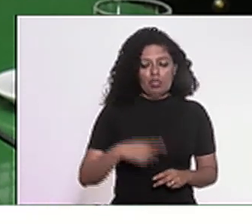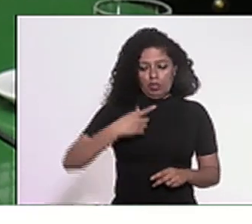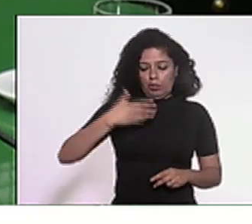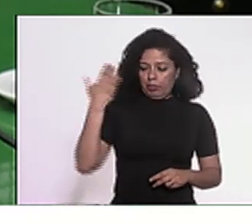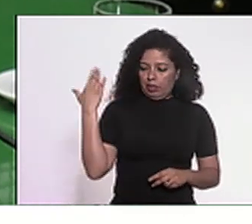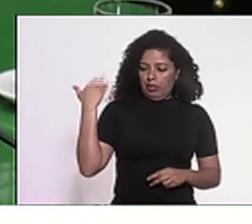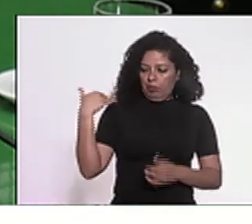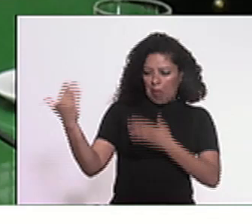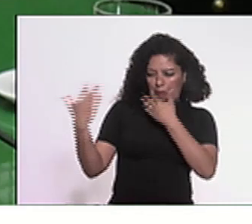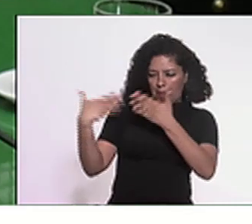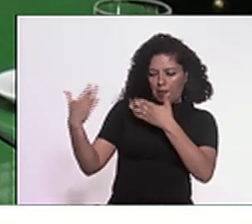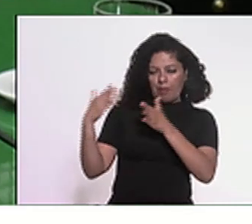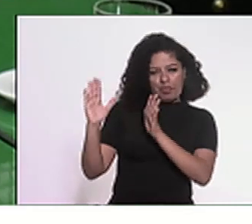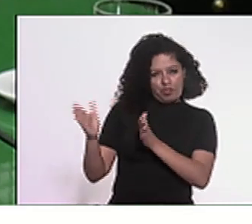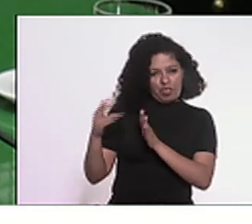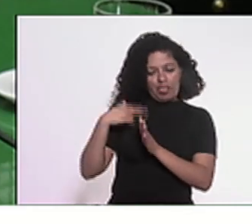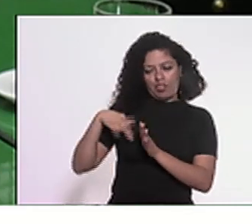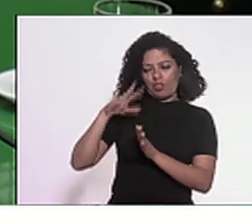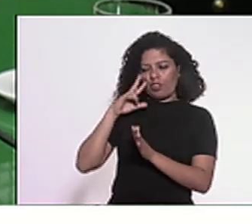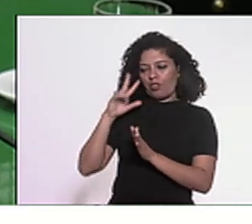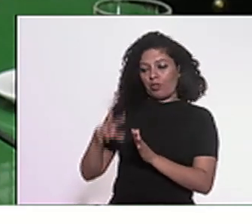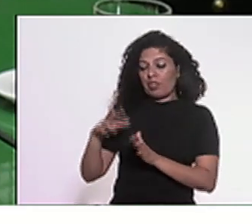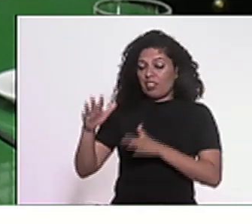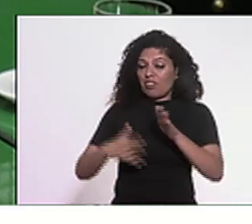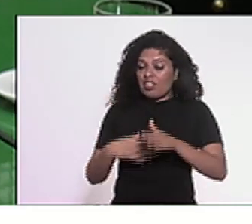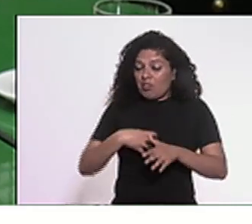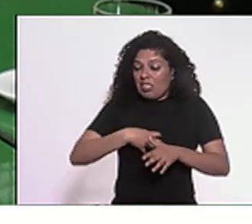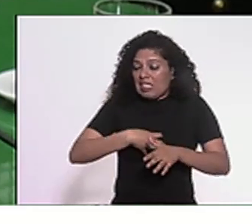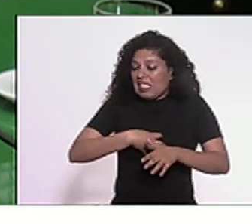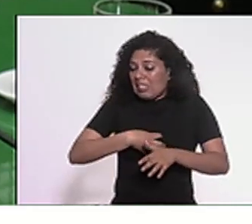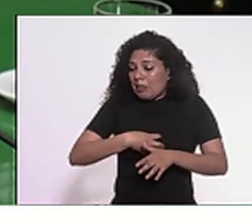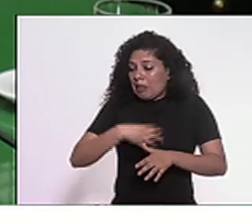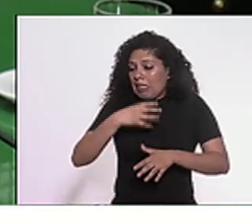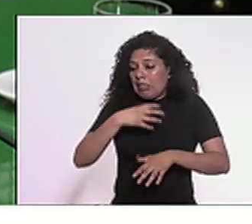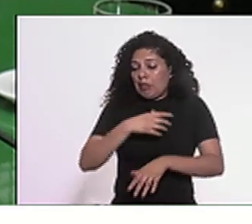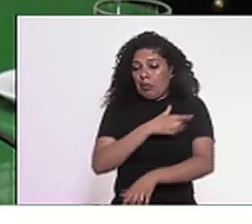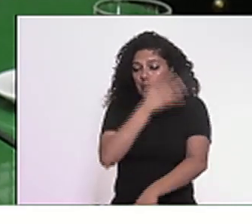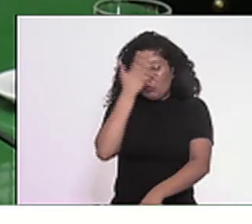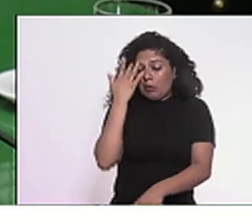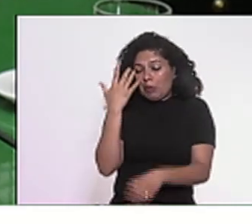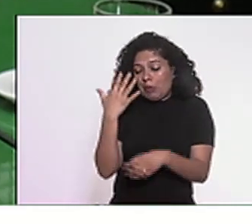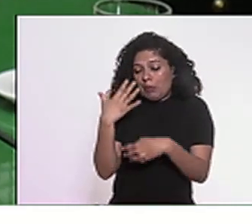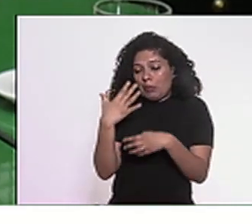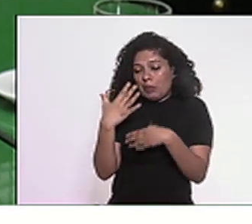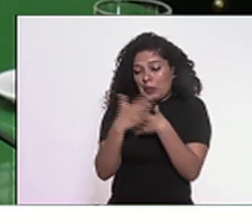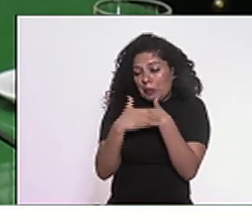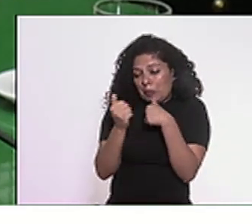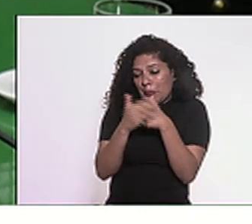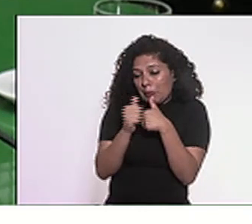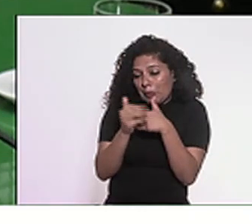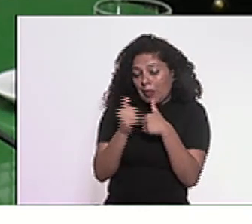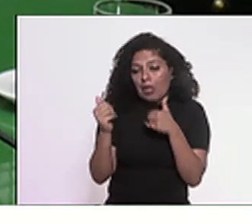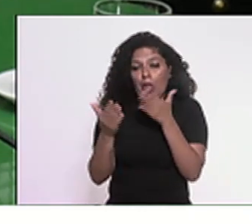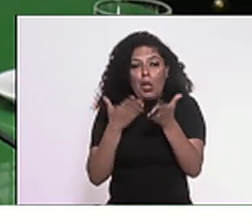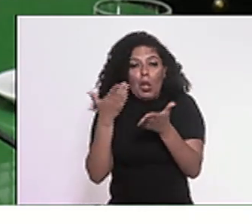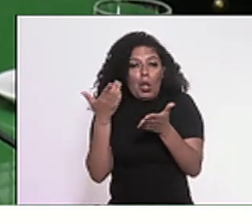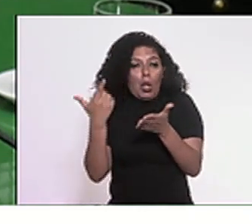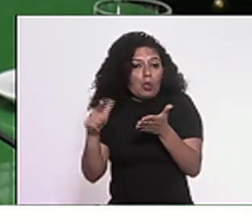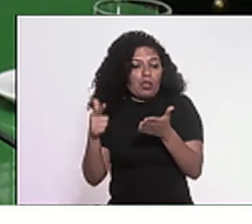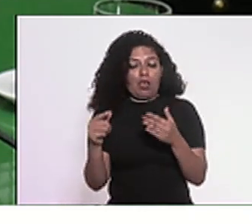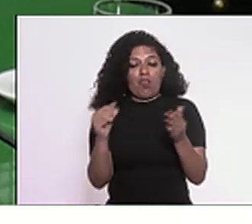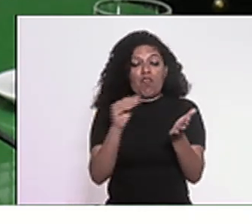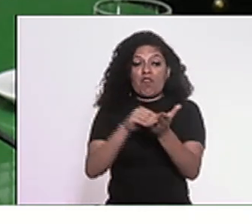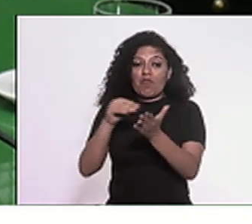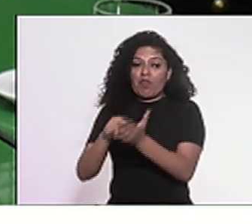muitas vezes as pessoas não se sentem protegidas para poder encaminhar essas denúncias justamente pela falta do sigilo